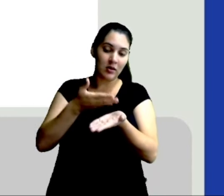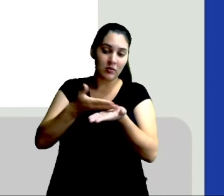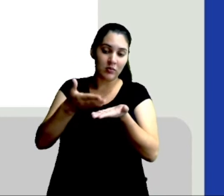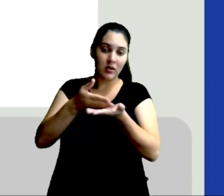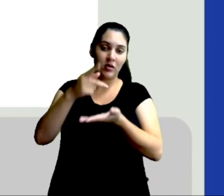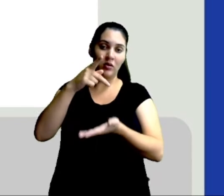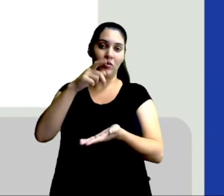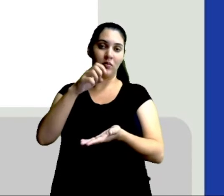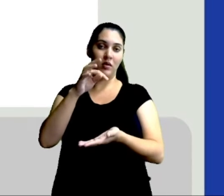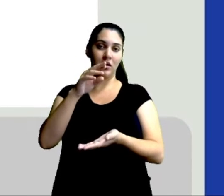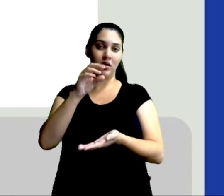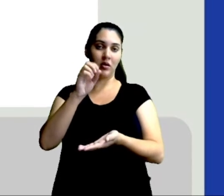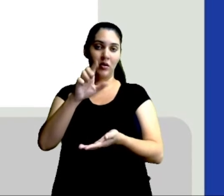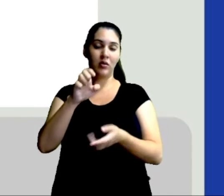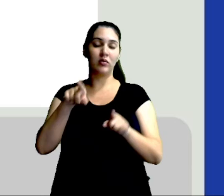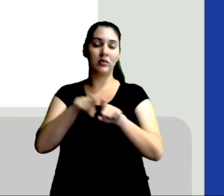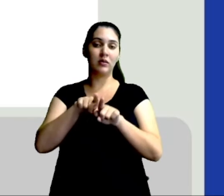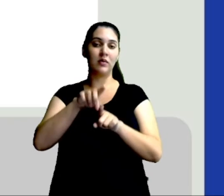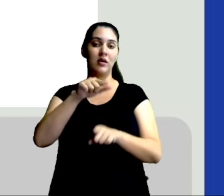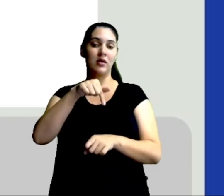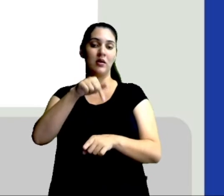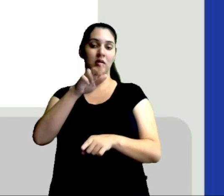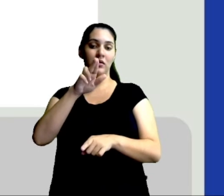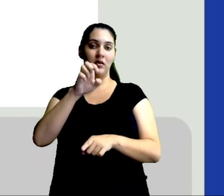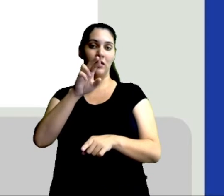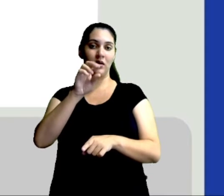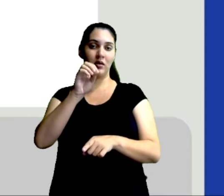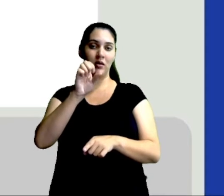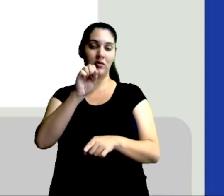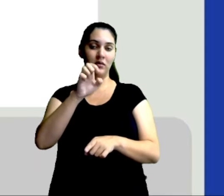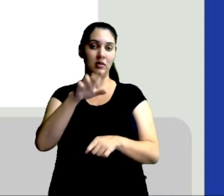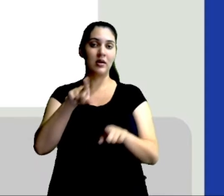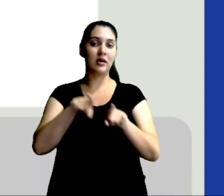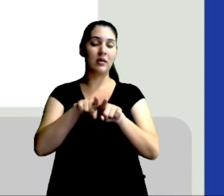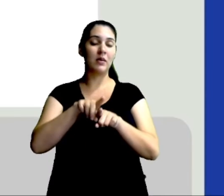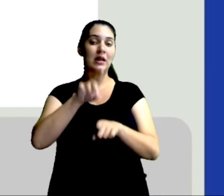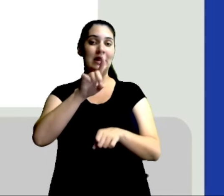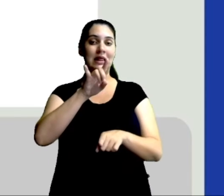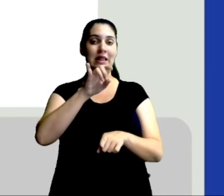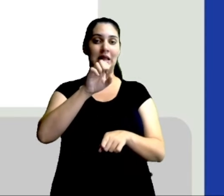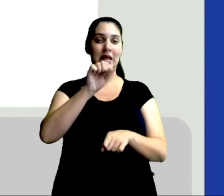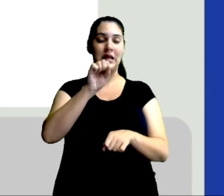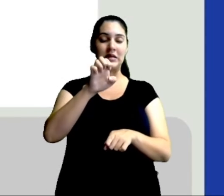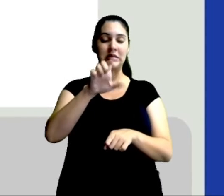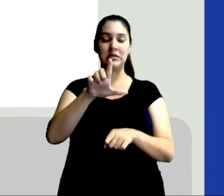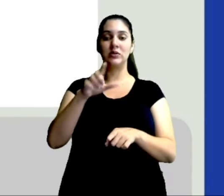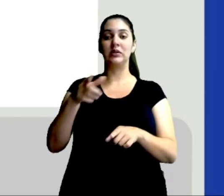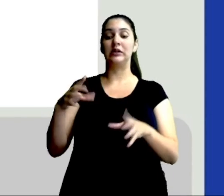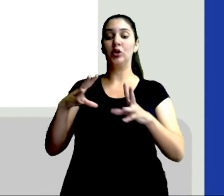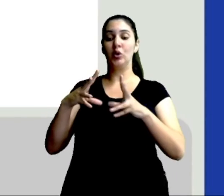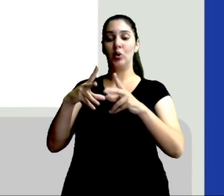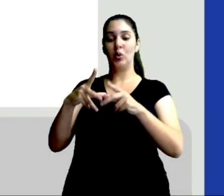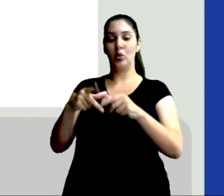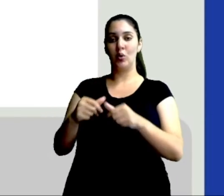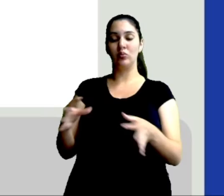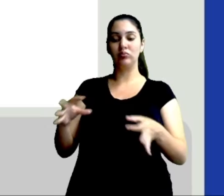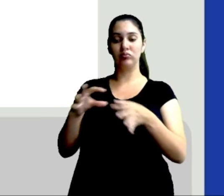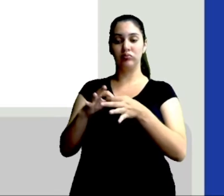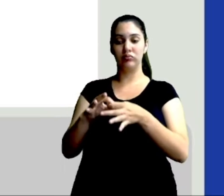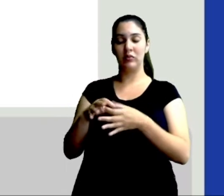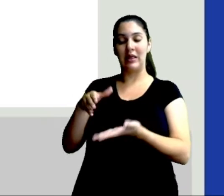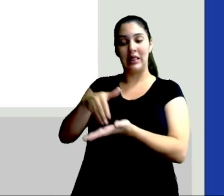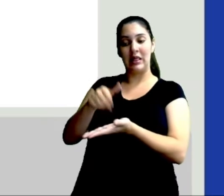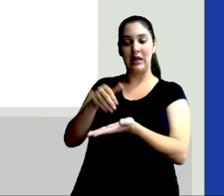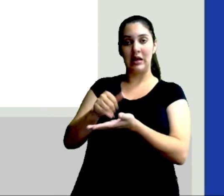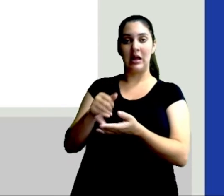do petróleo, a querosene e o diesel, tá certo? Então todos esses são componentes extraídos a partir de fontes